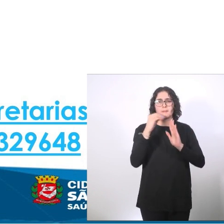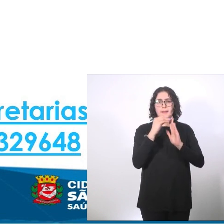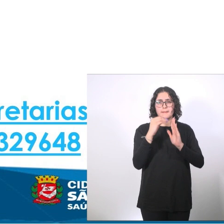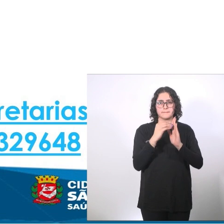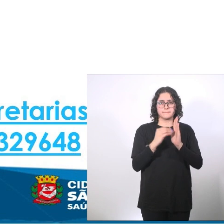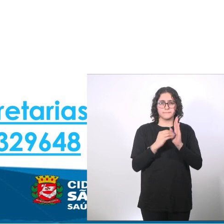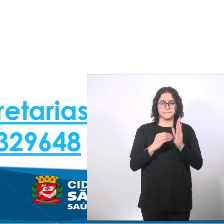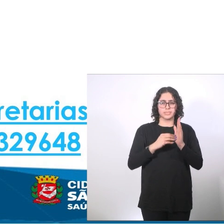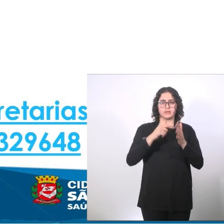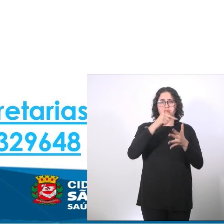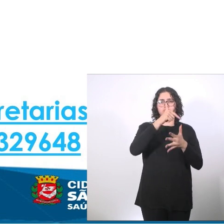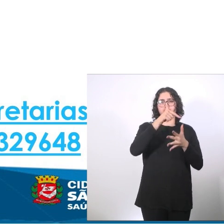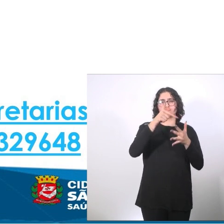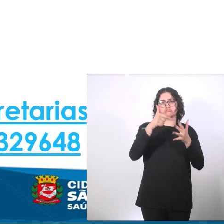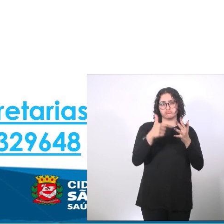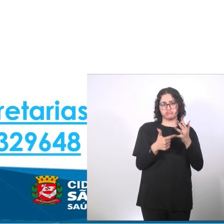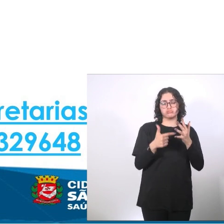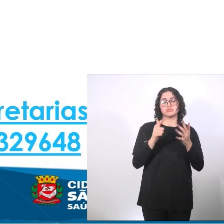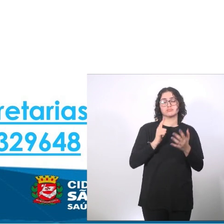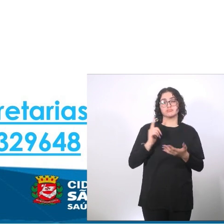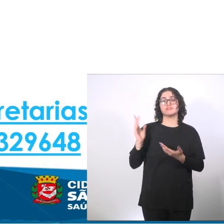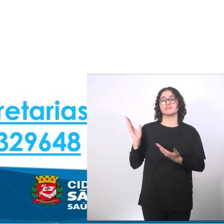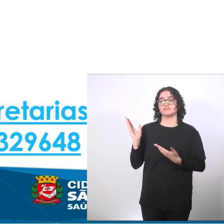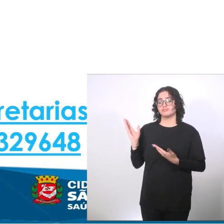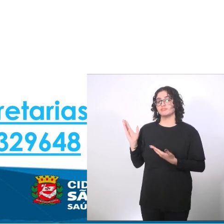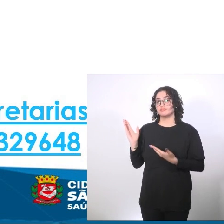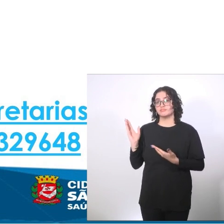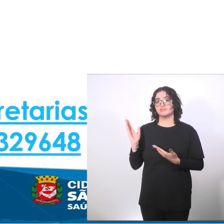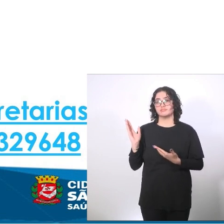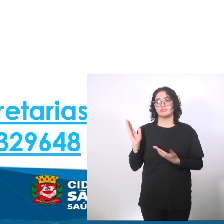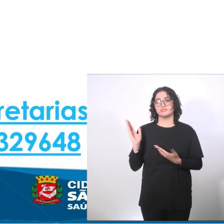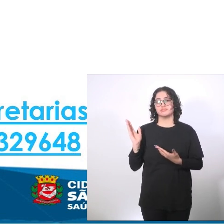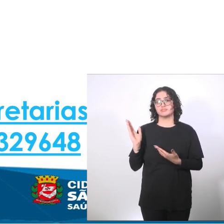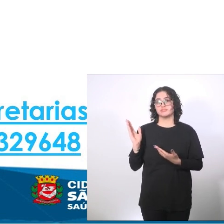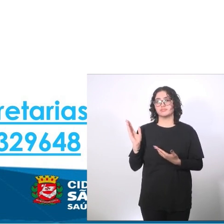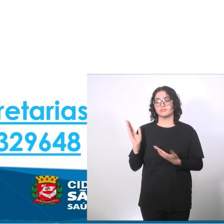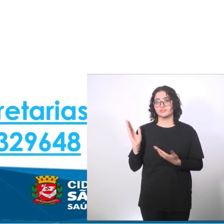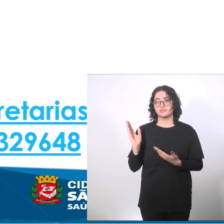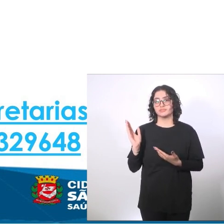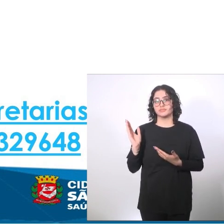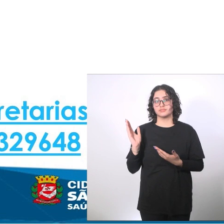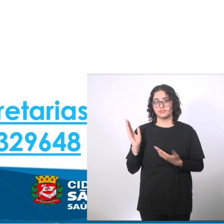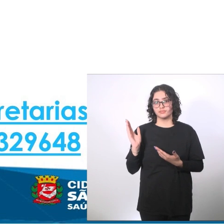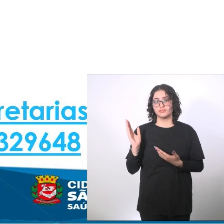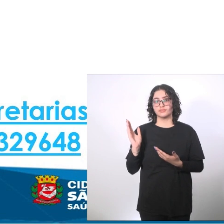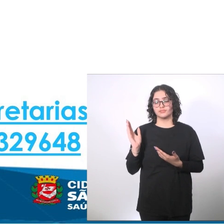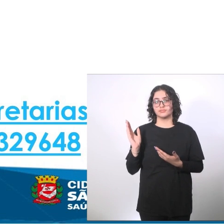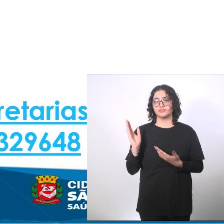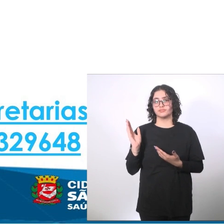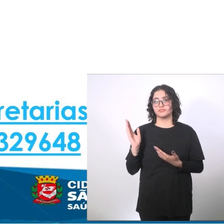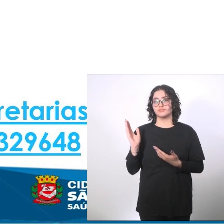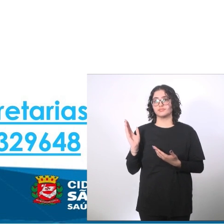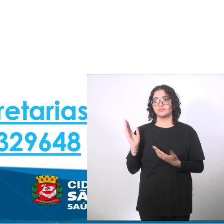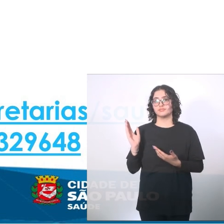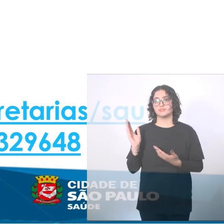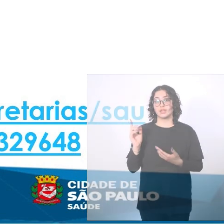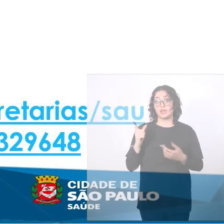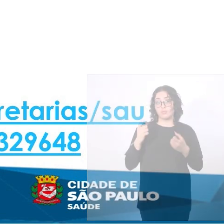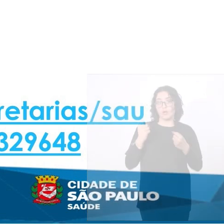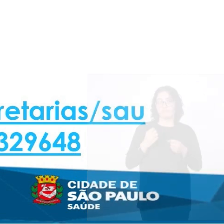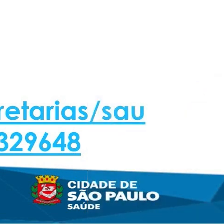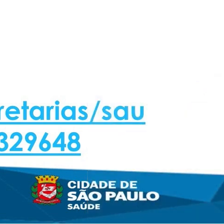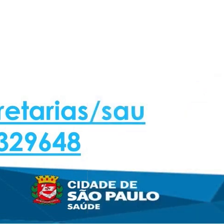assistência laboratorial, o fluxograma para atendimento, os cuidados domiciliares e materiais gráficos que vocês podem